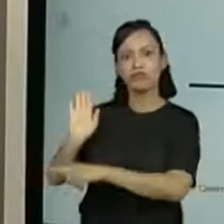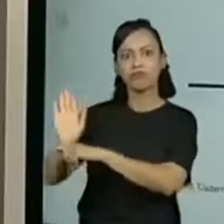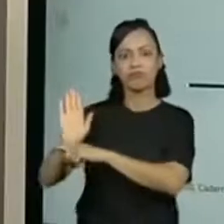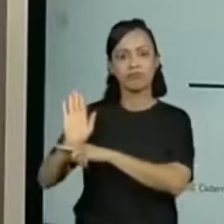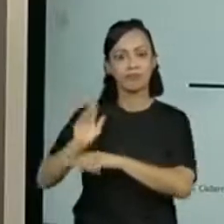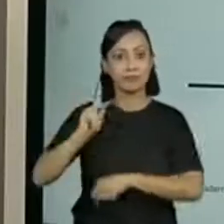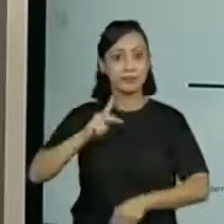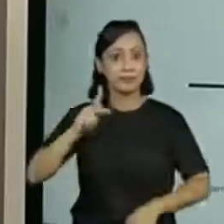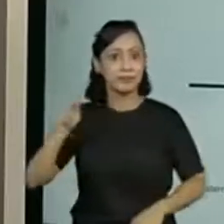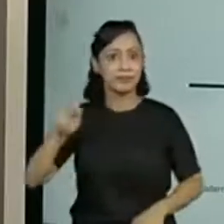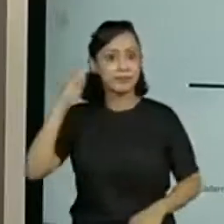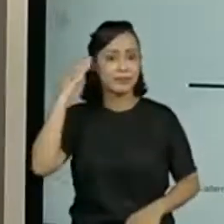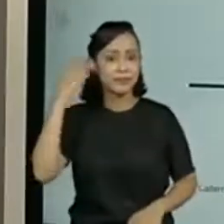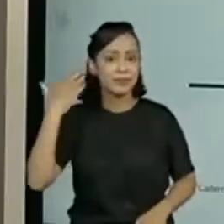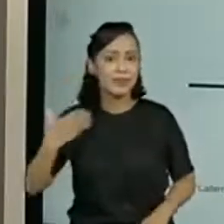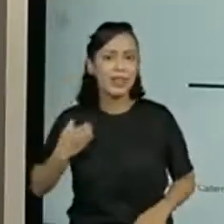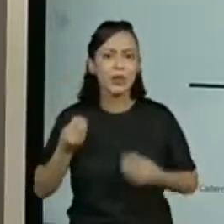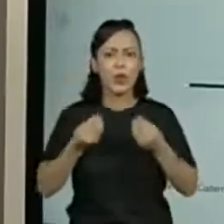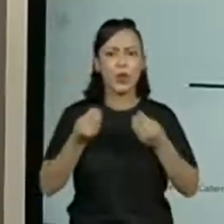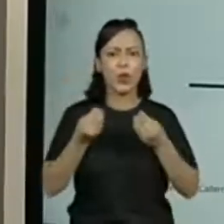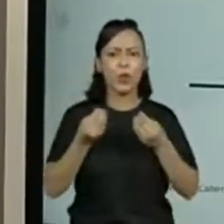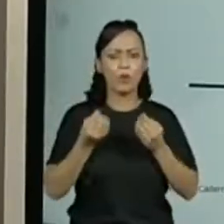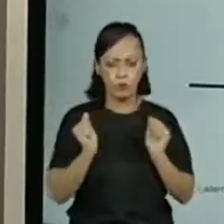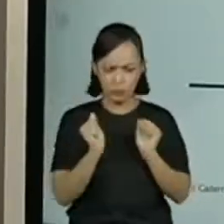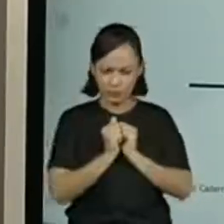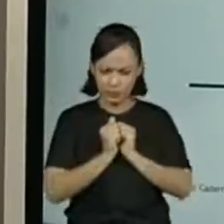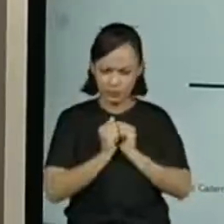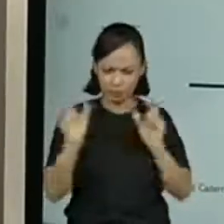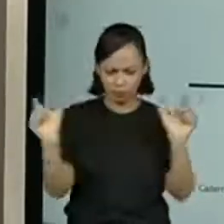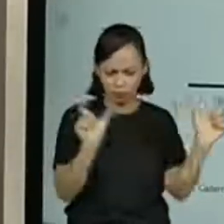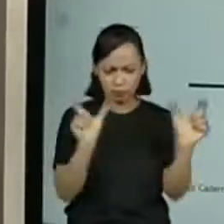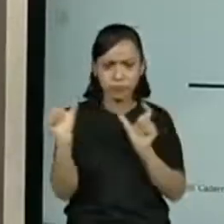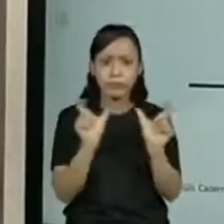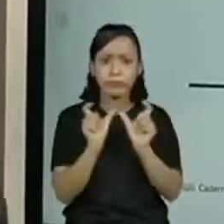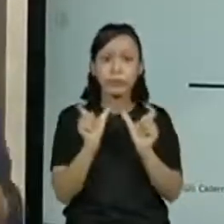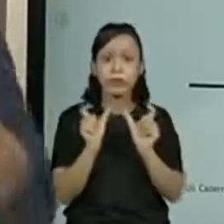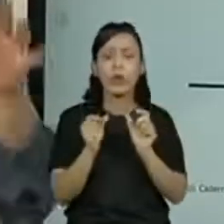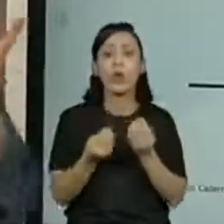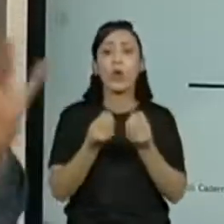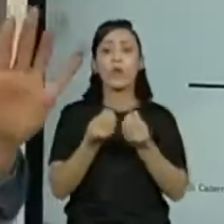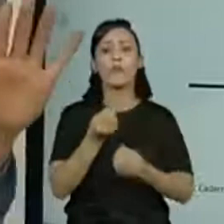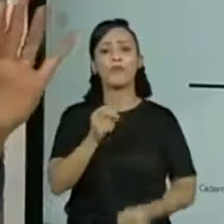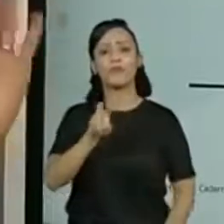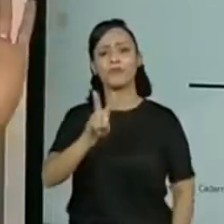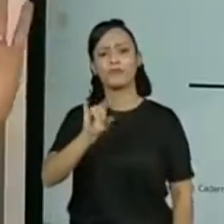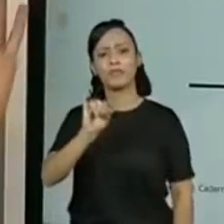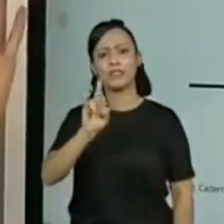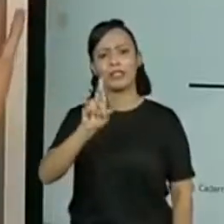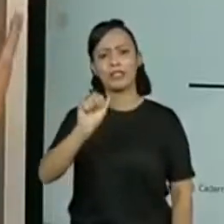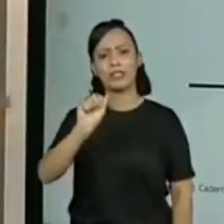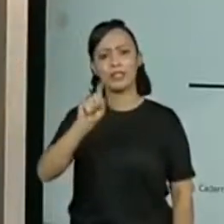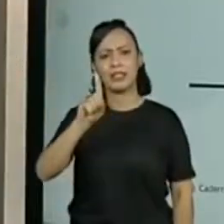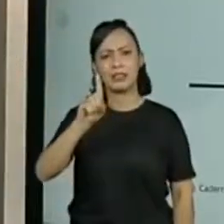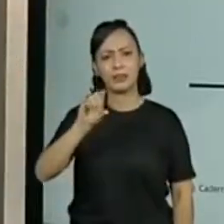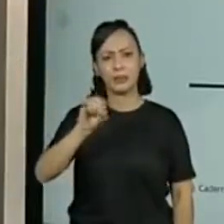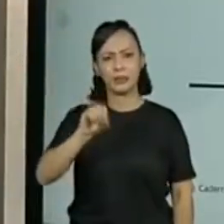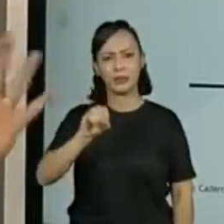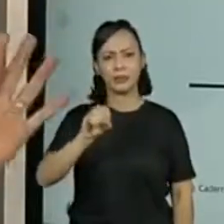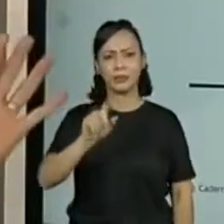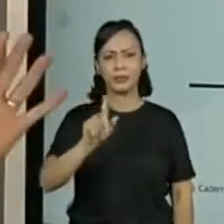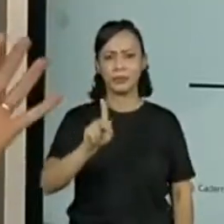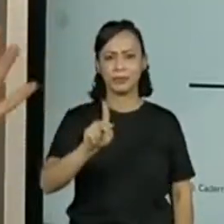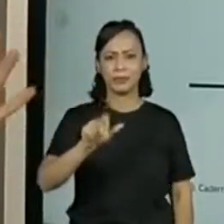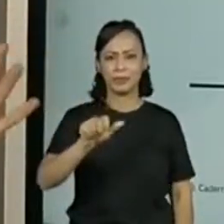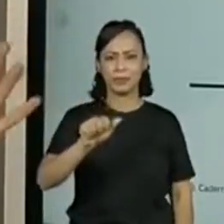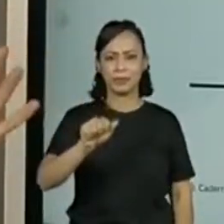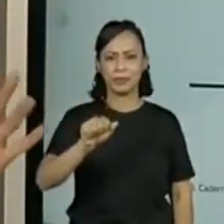possamos escrever virado à paulista com a contribuição de dois colegas lembra aquela atividade que vocês vão para a louça e